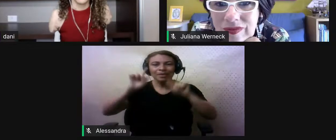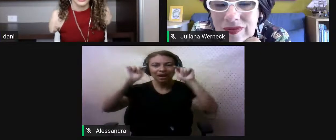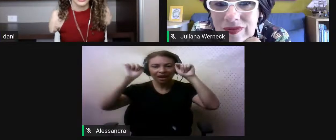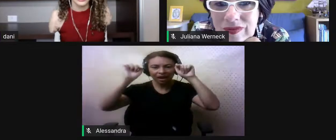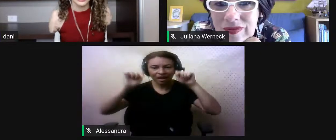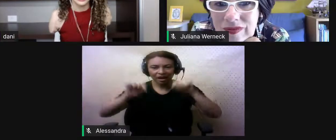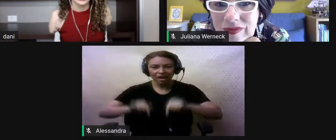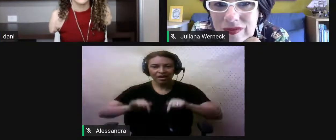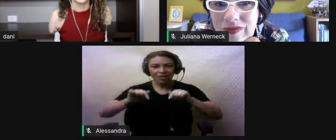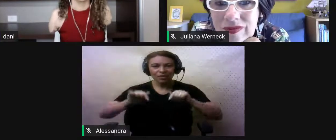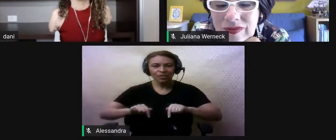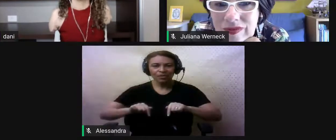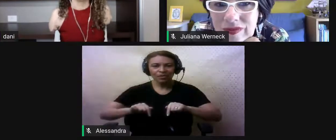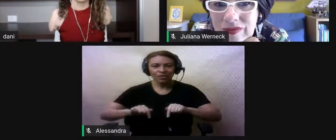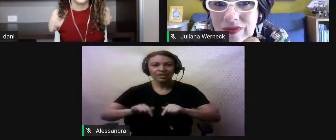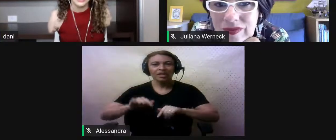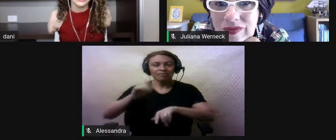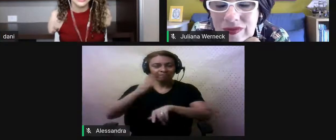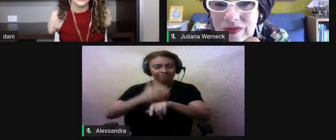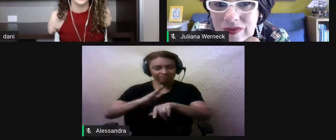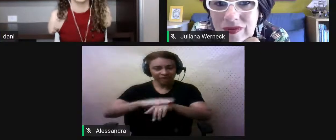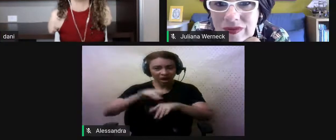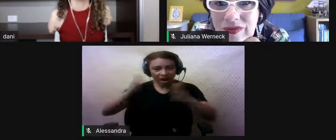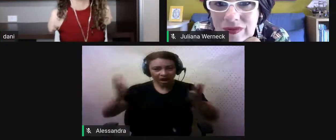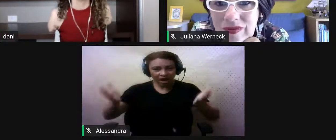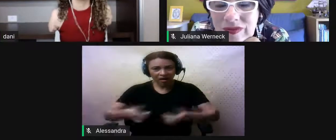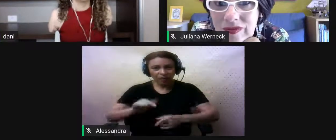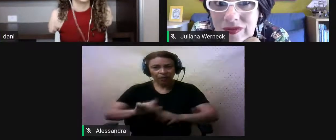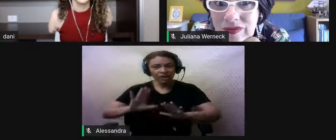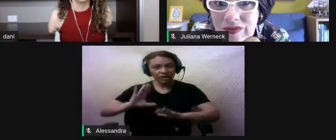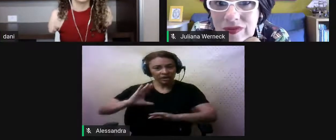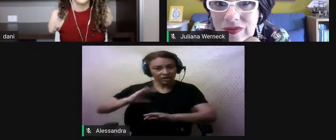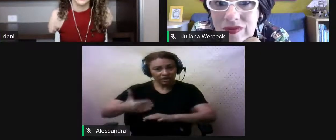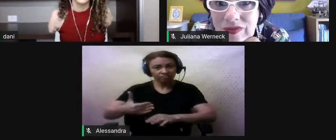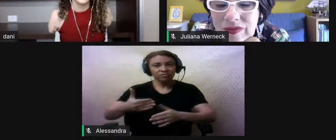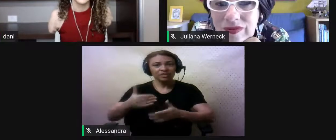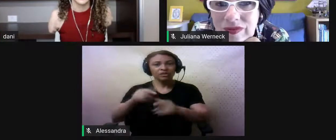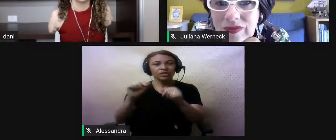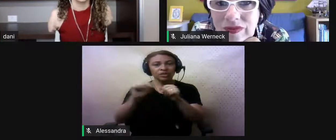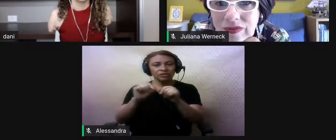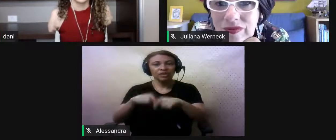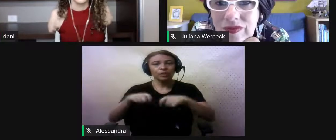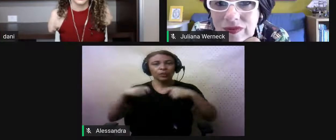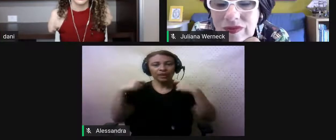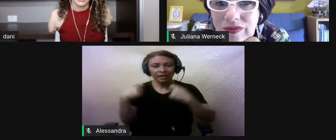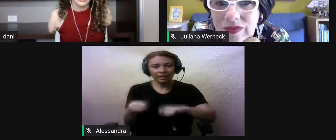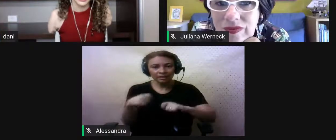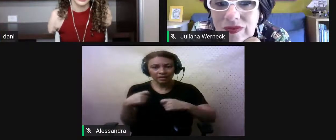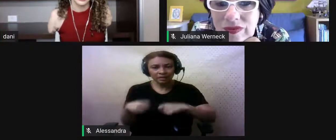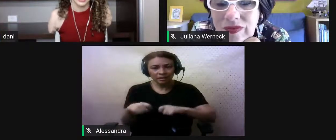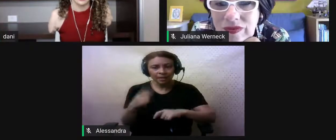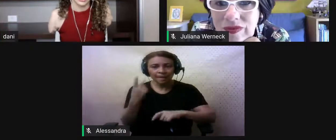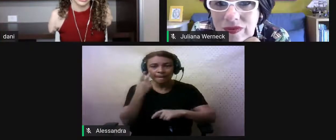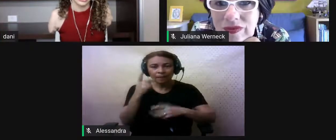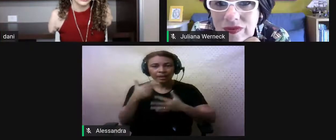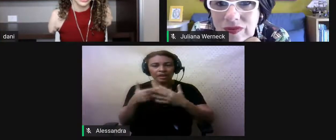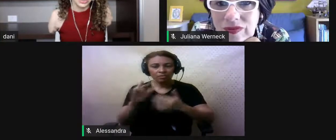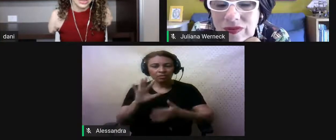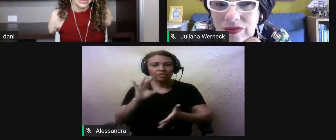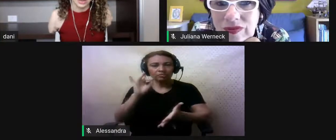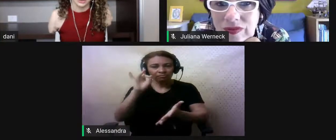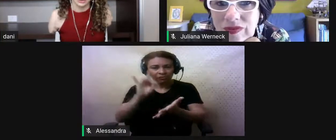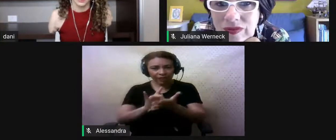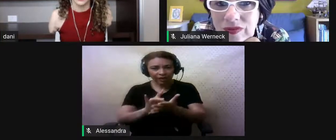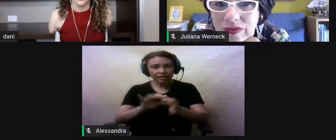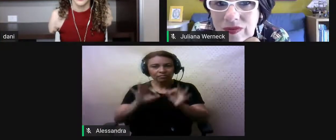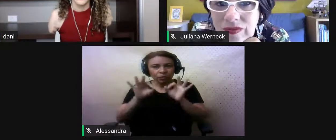de colocar os seus planos em prática, de ter iniciativa, de fazer o que é necessário para que as coisas realmente